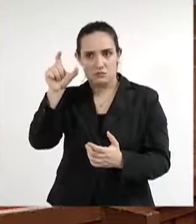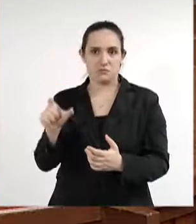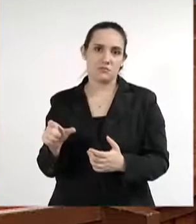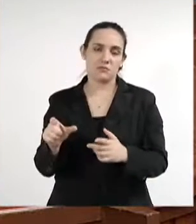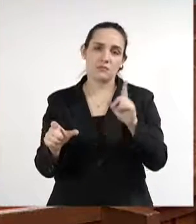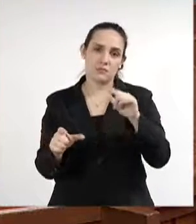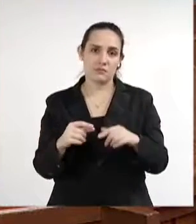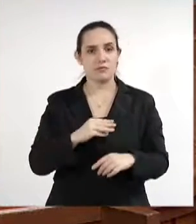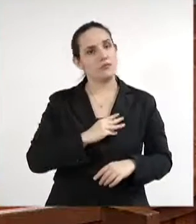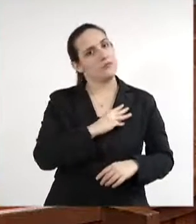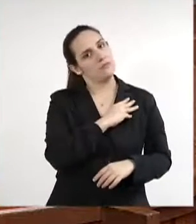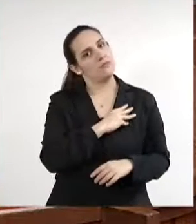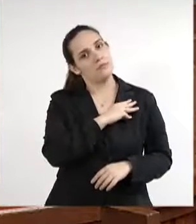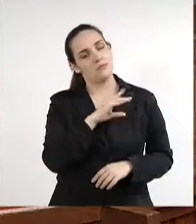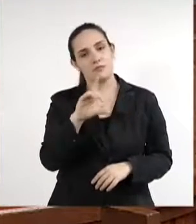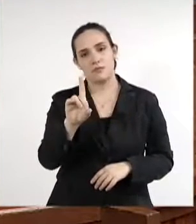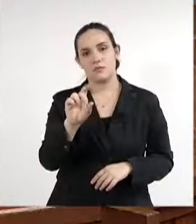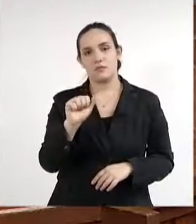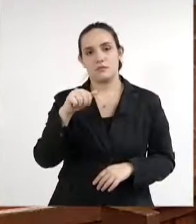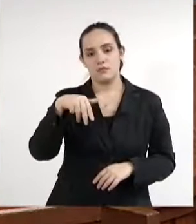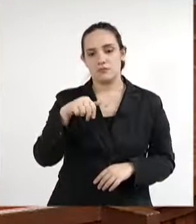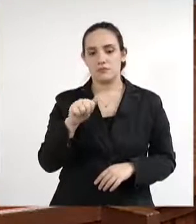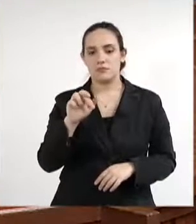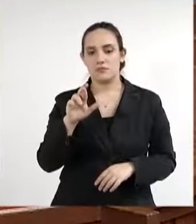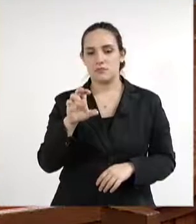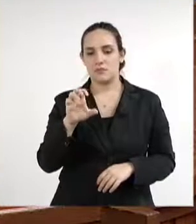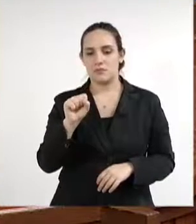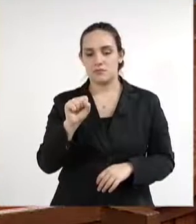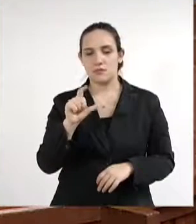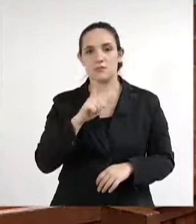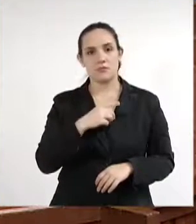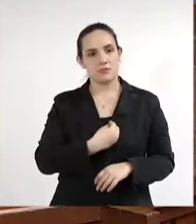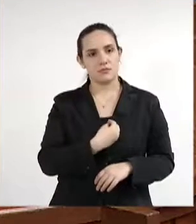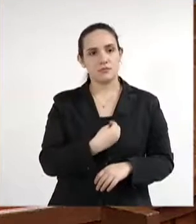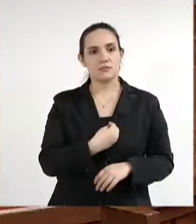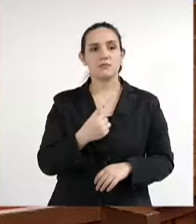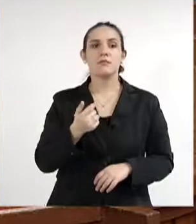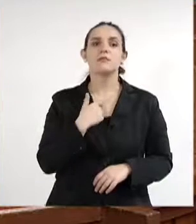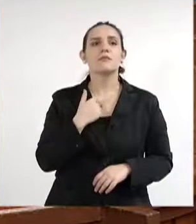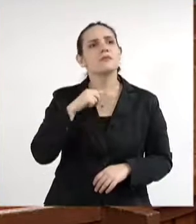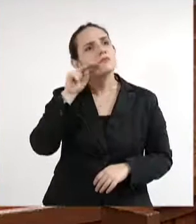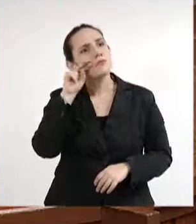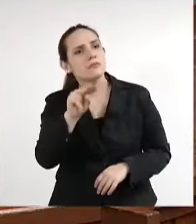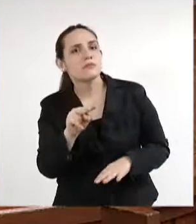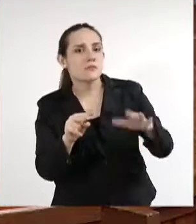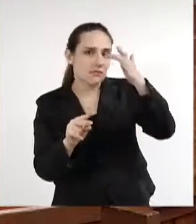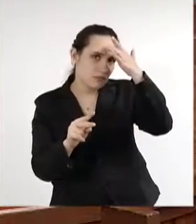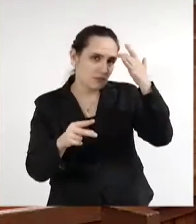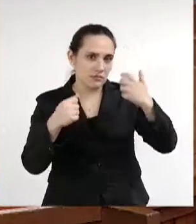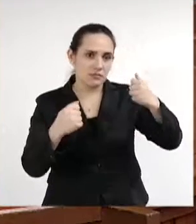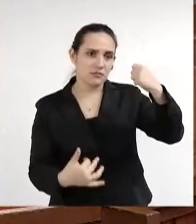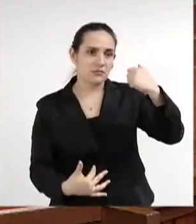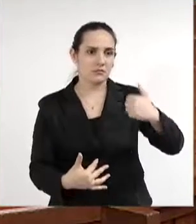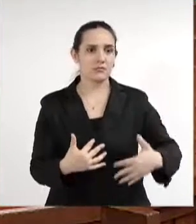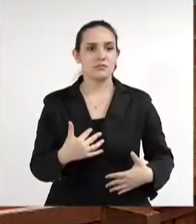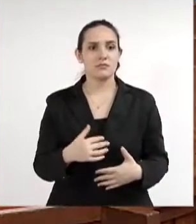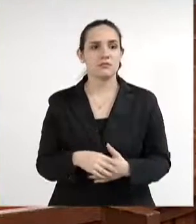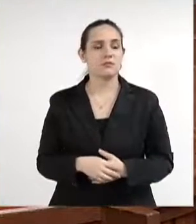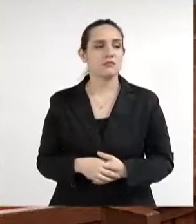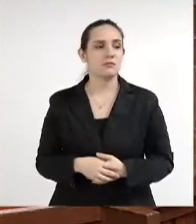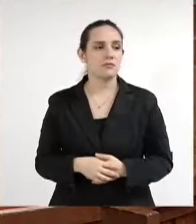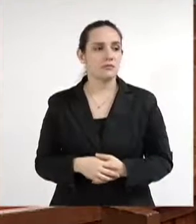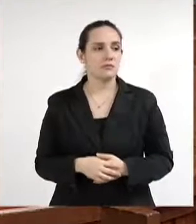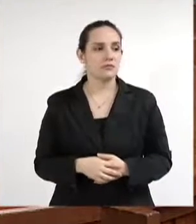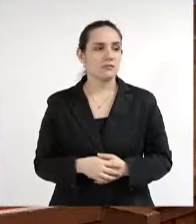a ministra Damares participou, e lá tive um depoimento de uma